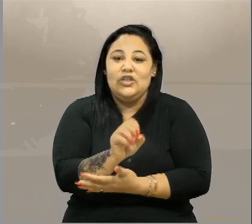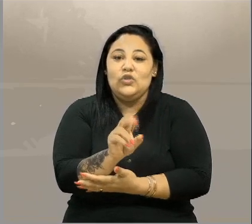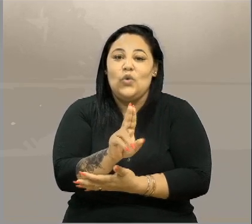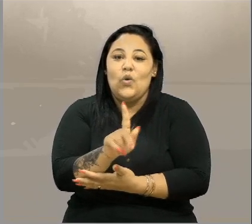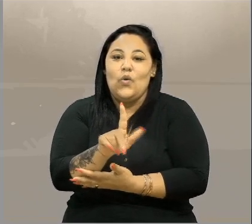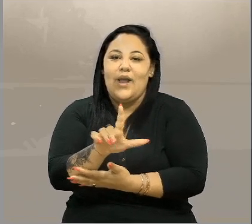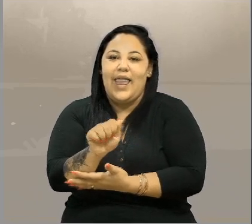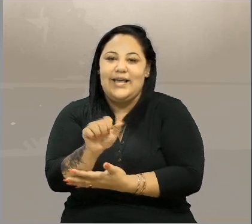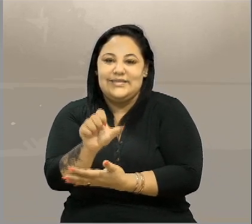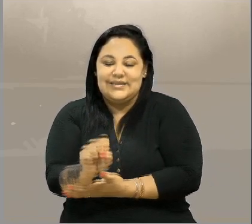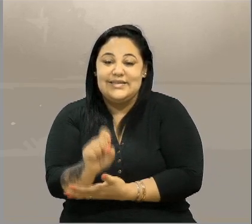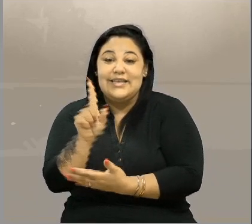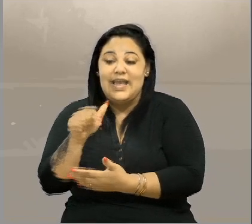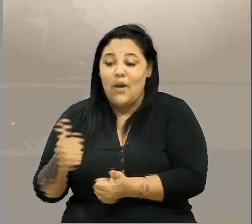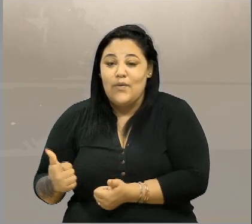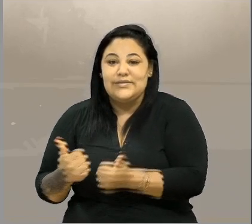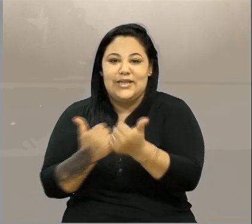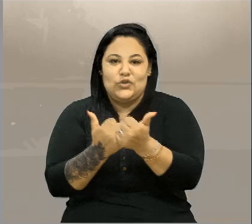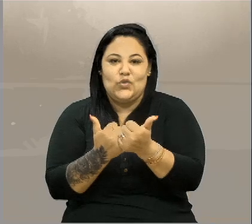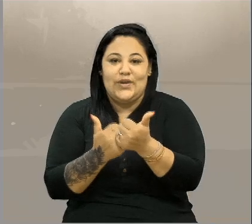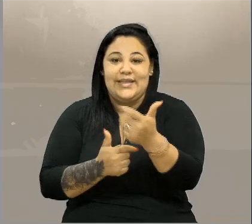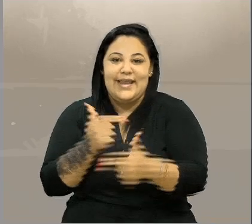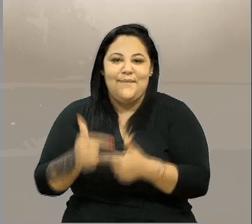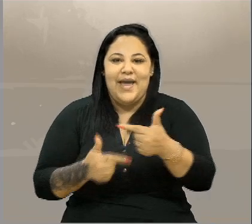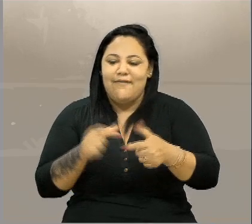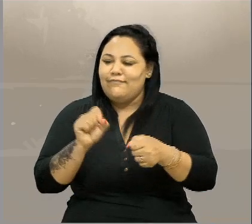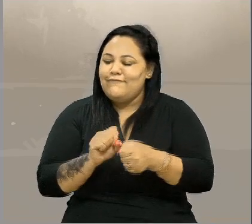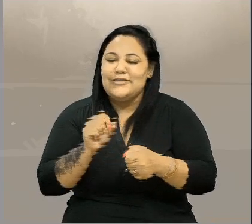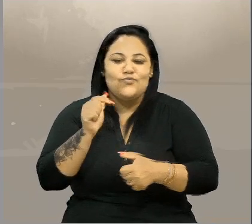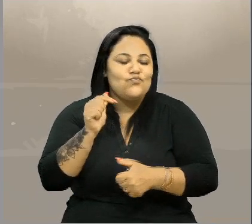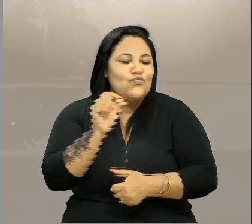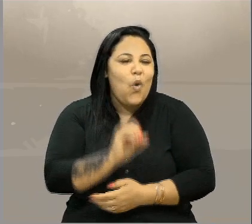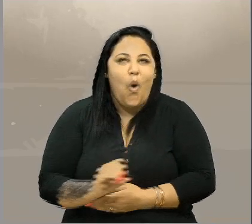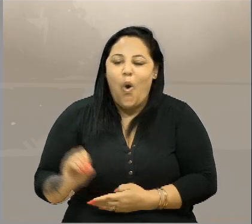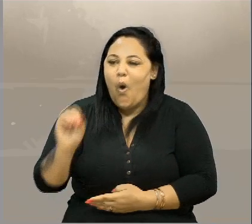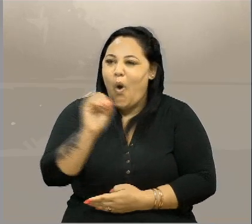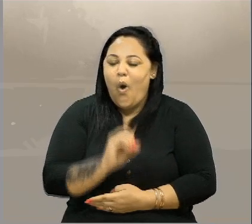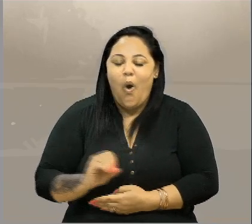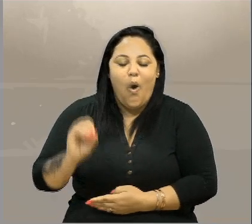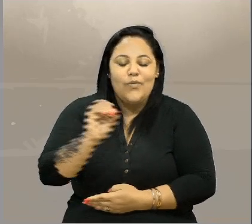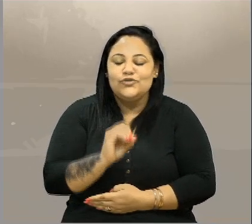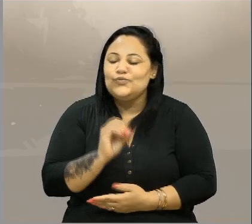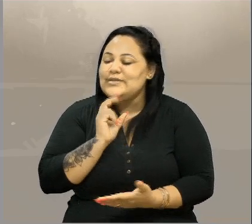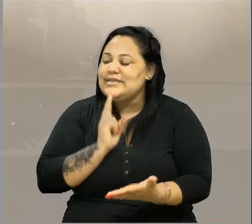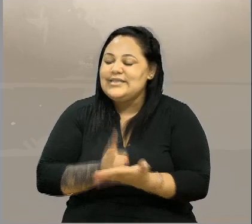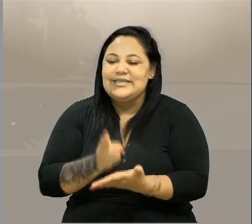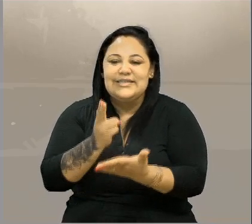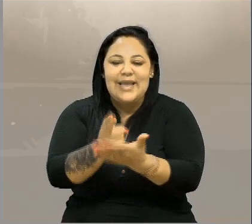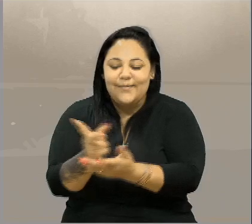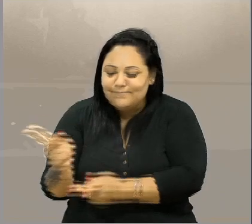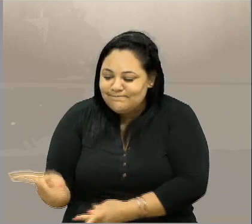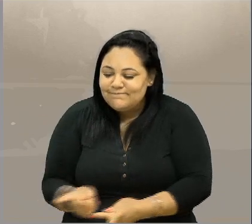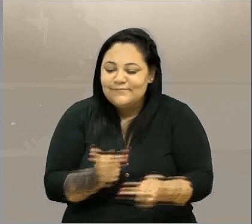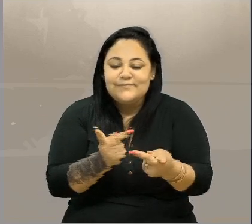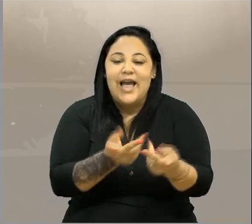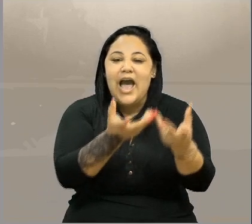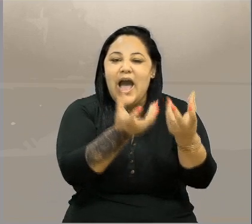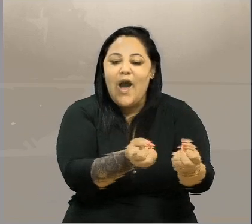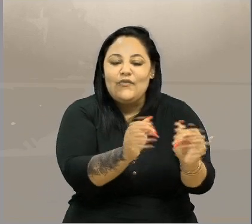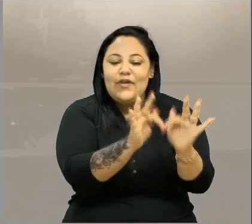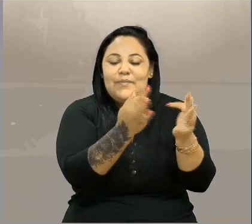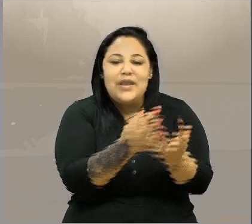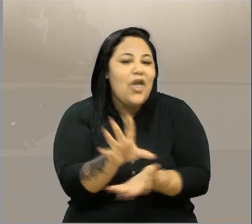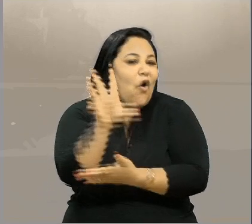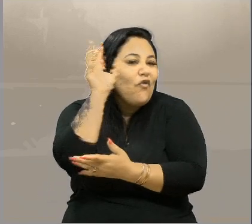é o assessor da Frente Parlamentar, fez um trabalho incrível, né? Sempre recebendo as famílias, né? Ouvindo as demandas,